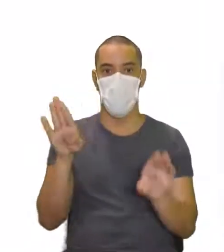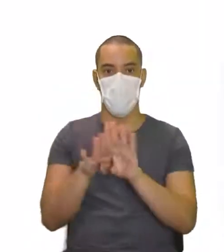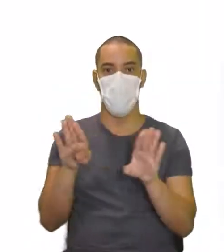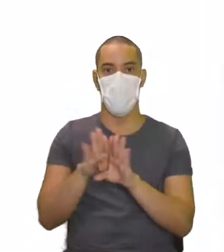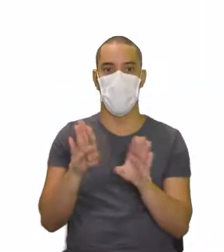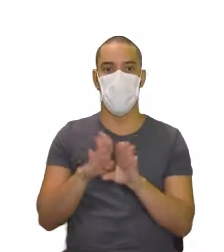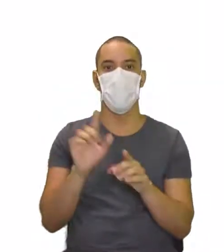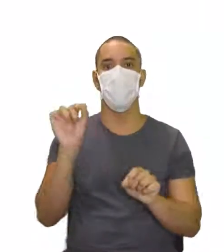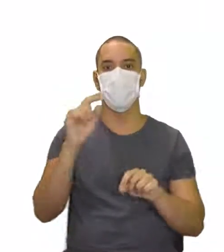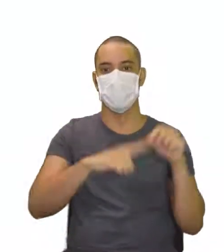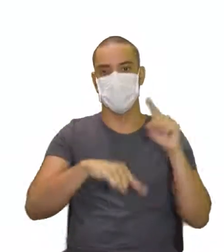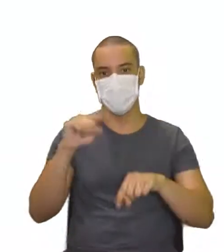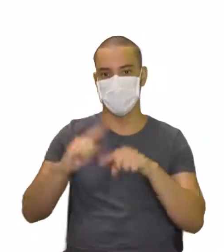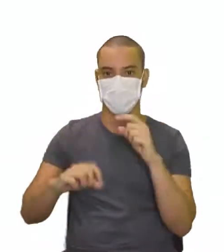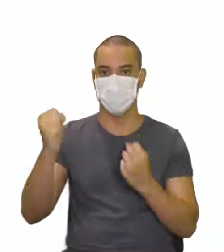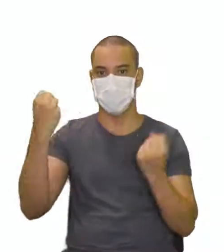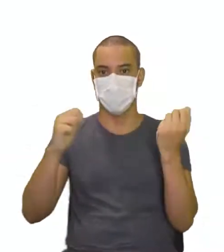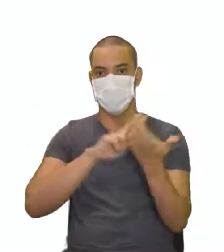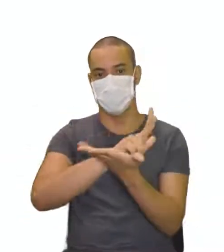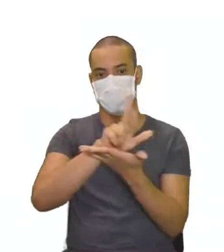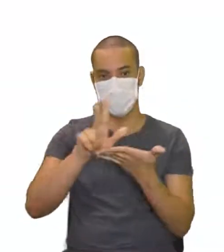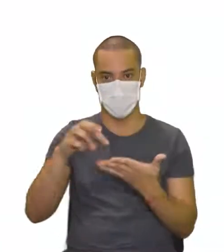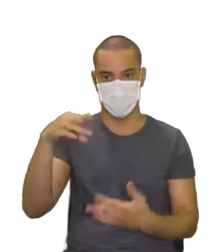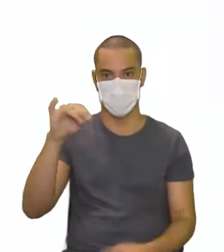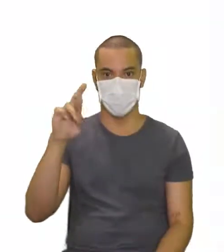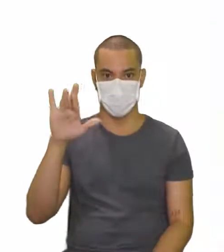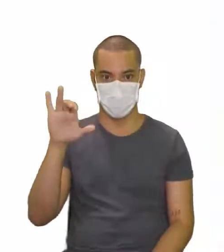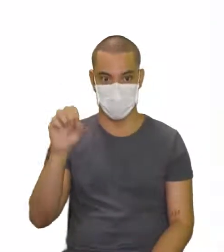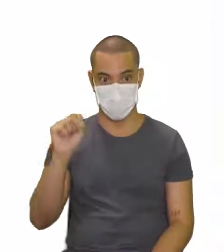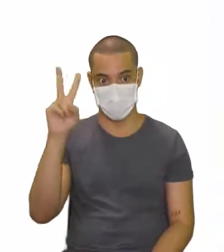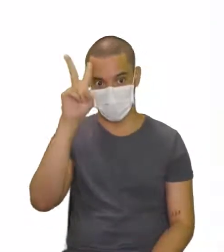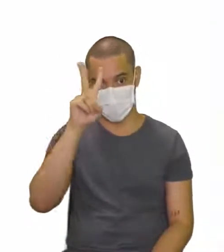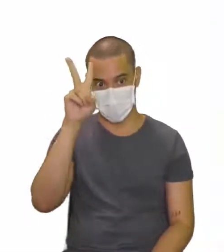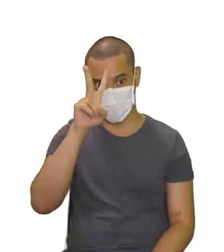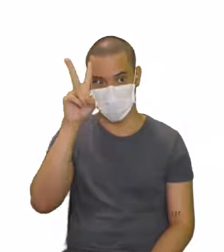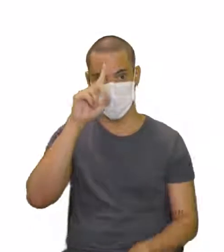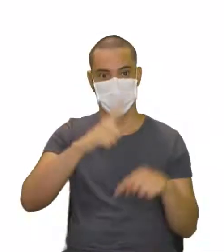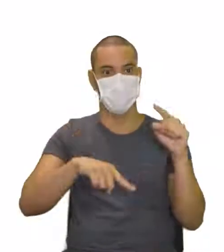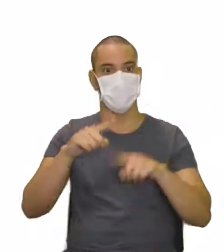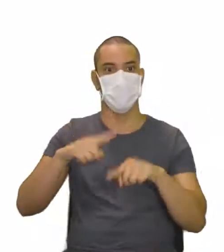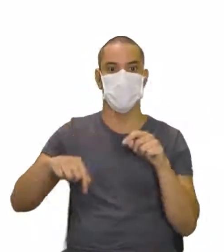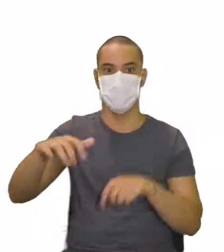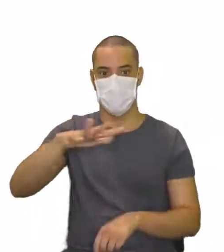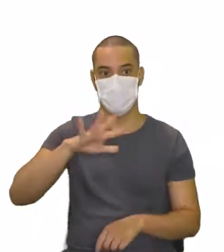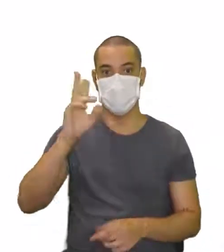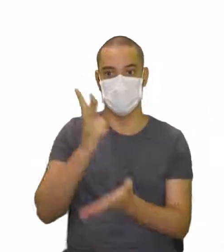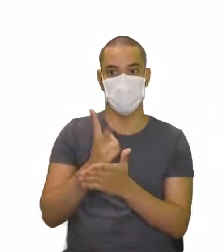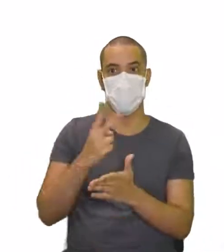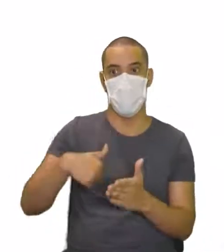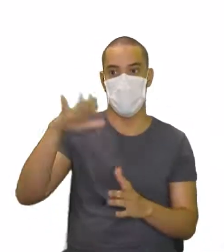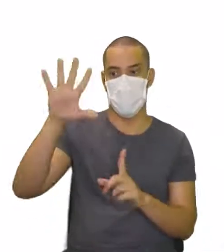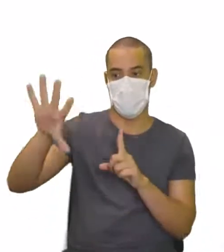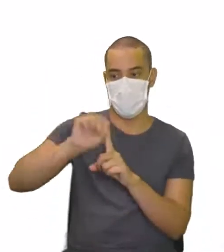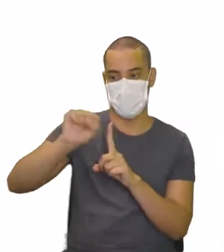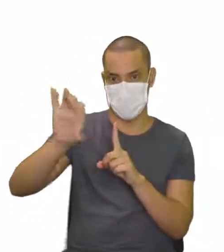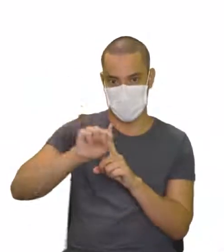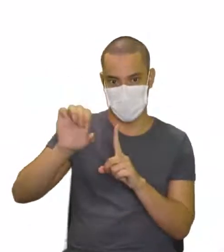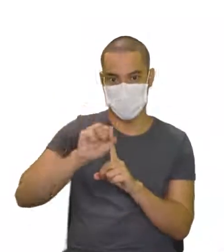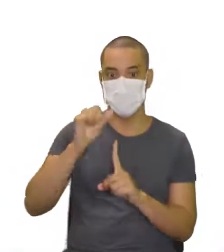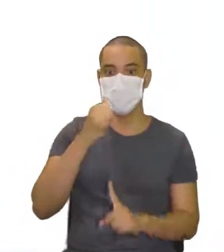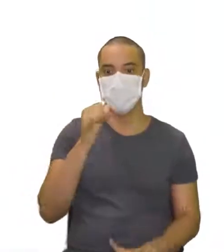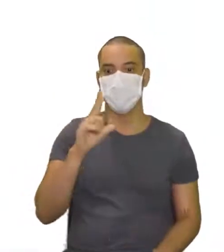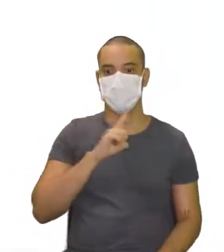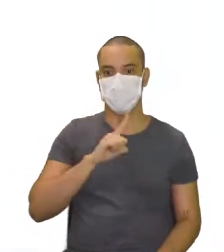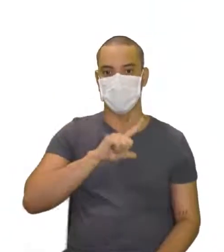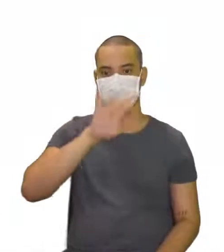lá nos eletrodomésticos e motores, né, lembrando que eletrodomésticos em geral são receptores de energia, eles têm